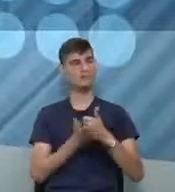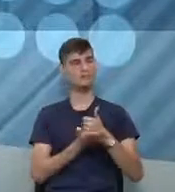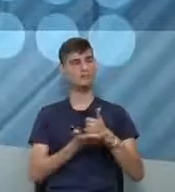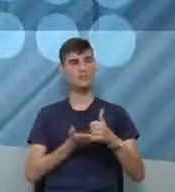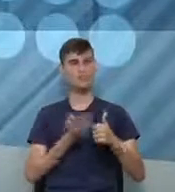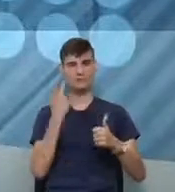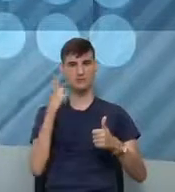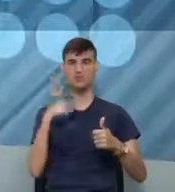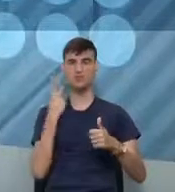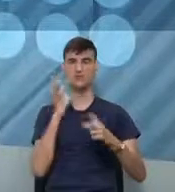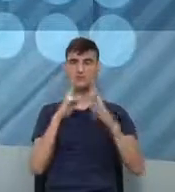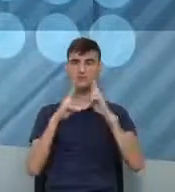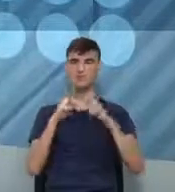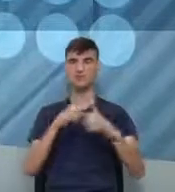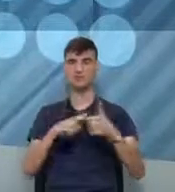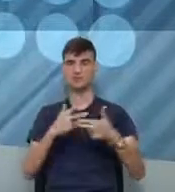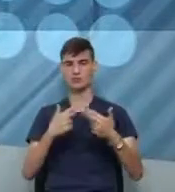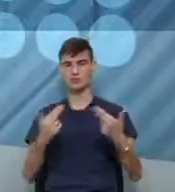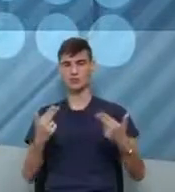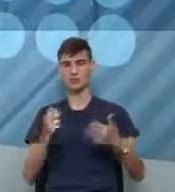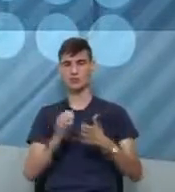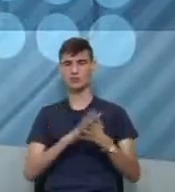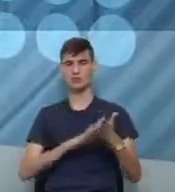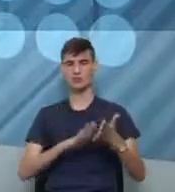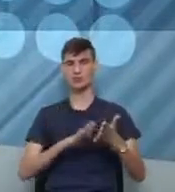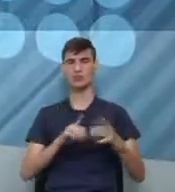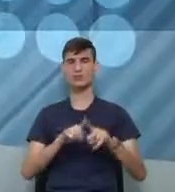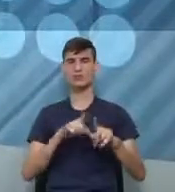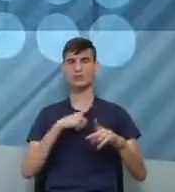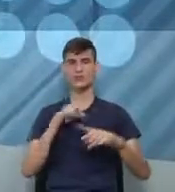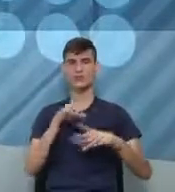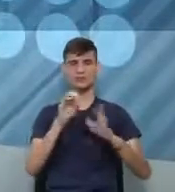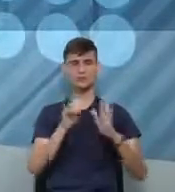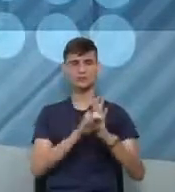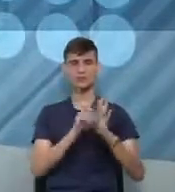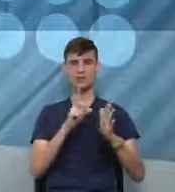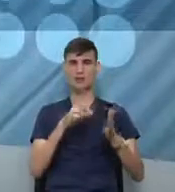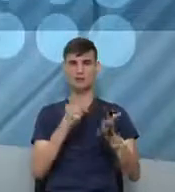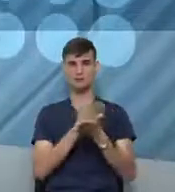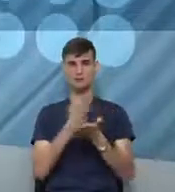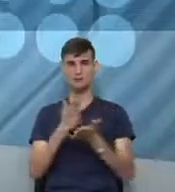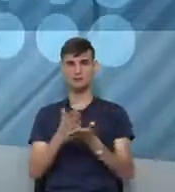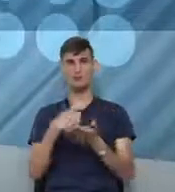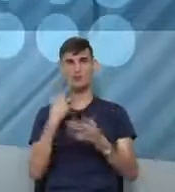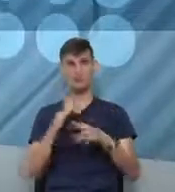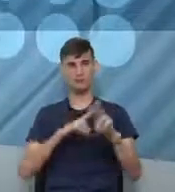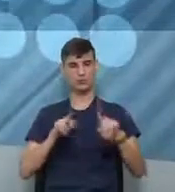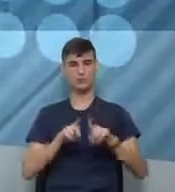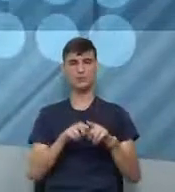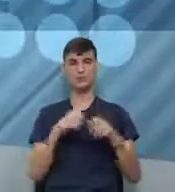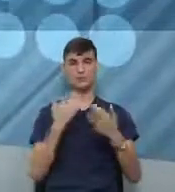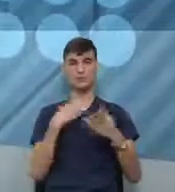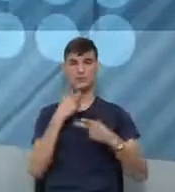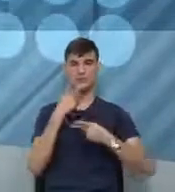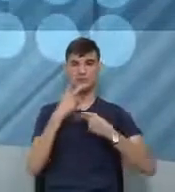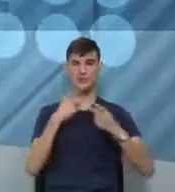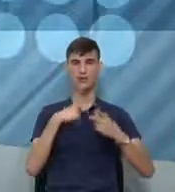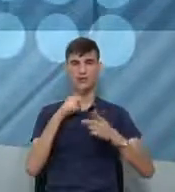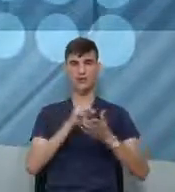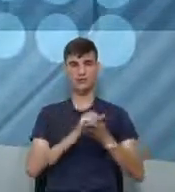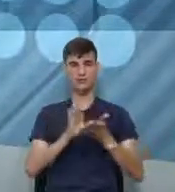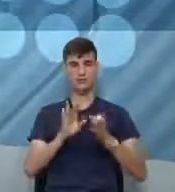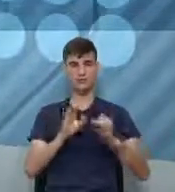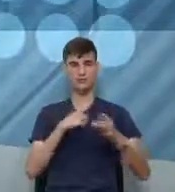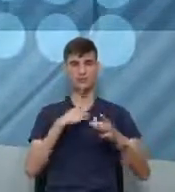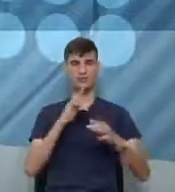para resoluções de alguns problemas. Integral por parte, nós vamos utilizar muito quando nós estivermos falando aí com séries